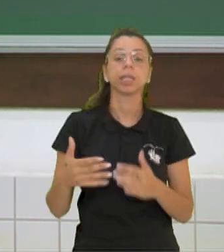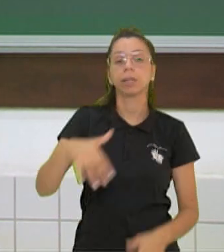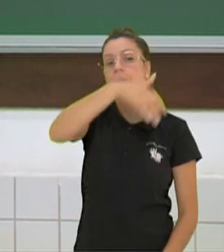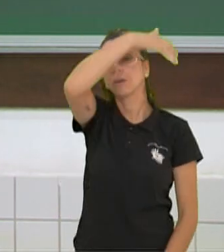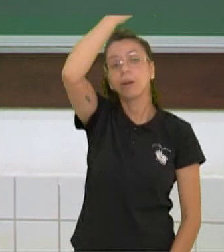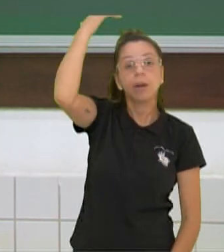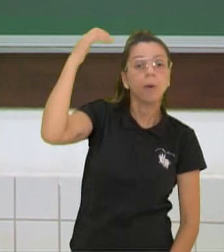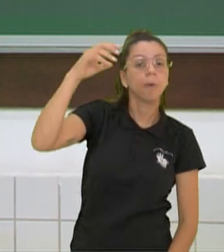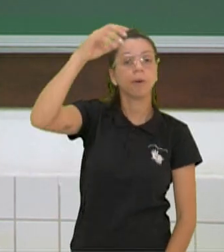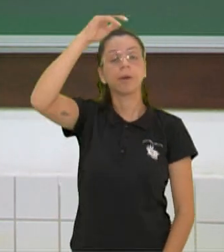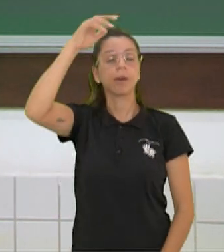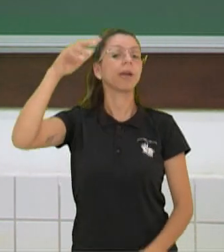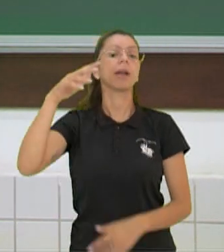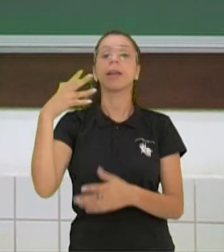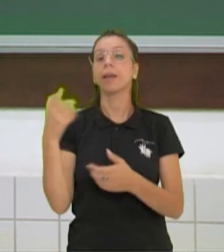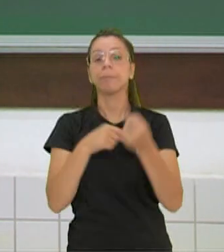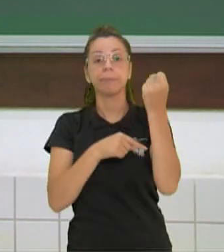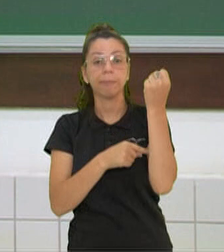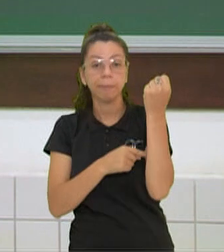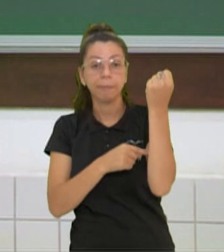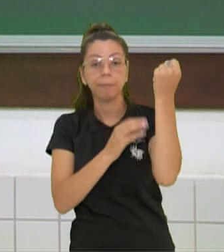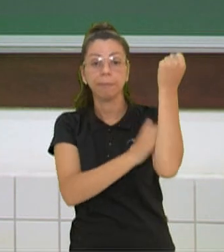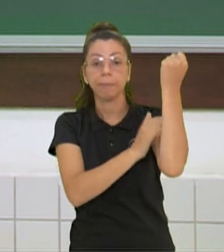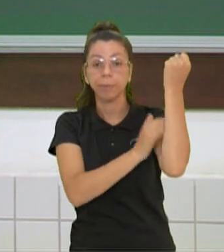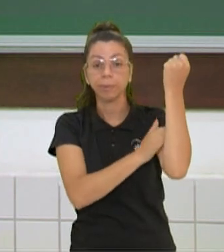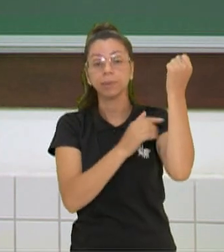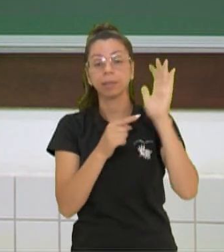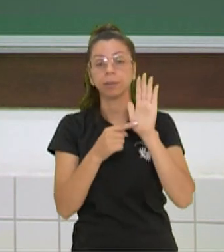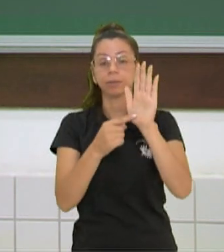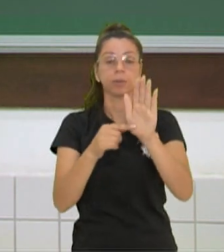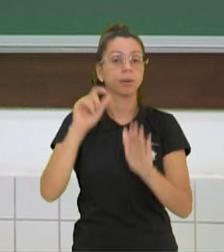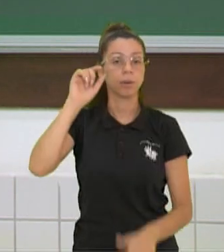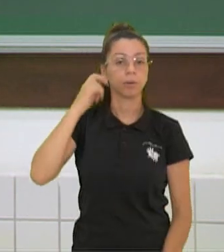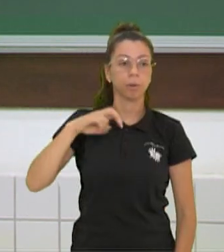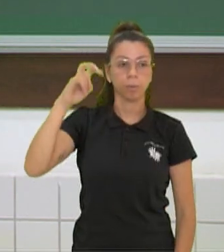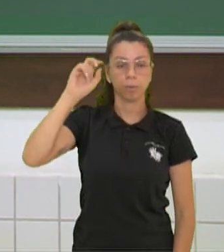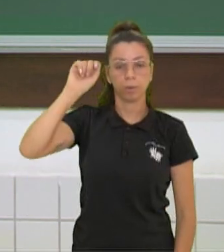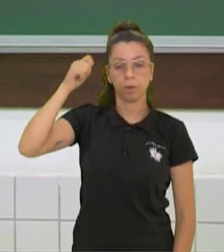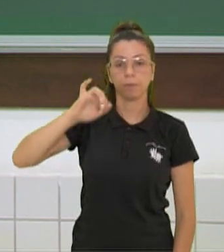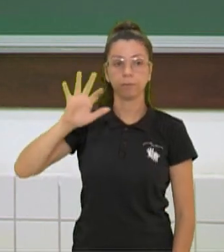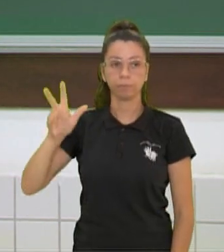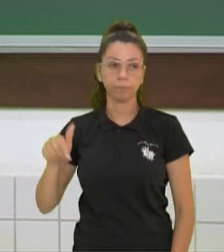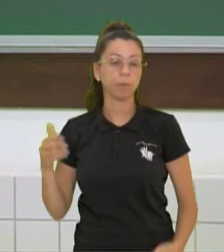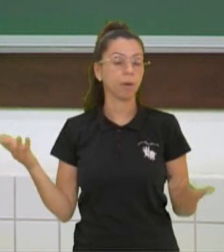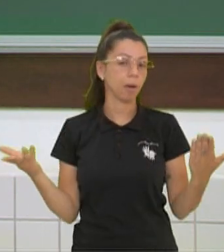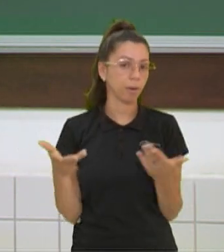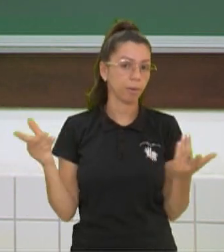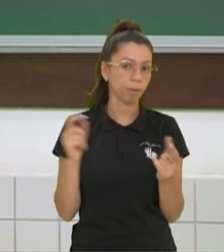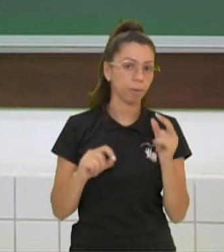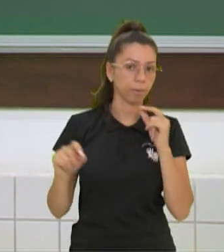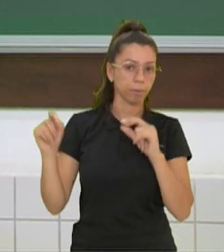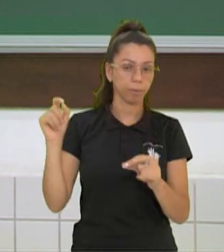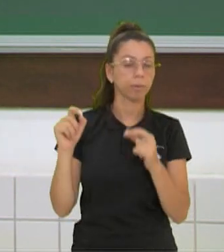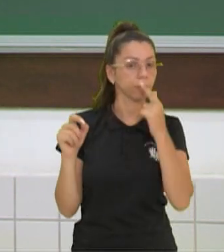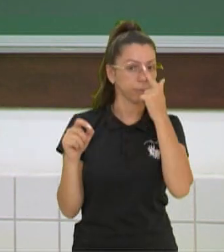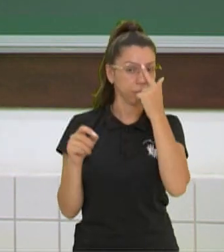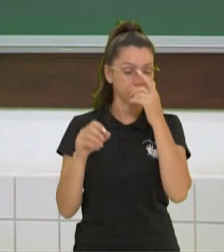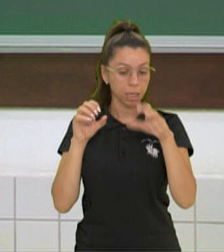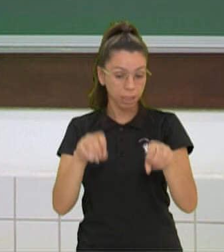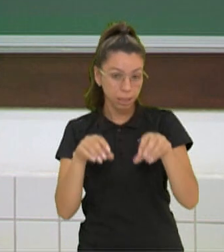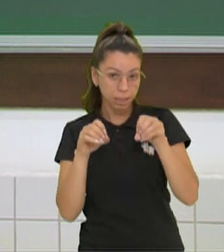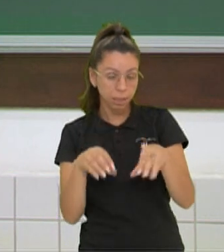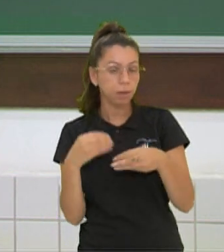essa força e esse empoderamento da cultura afro-brasileira. E agora a gente vai experimentar, a prof vai ensinar aqui para